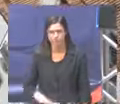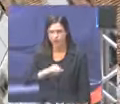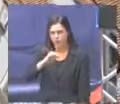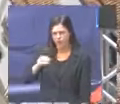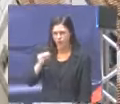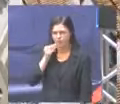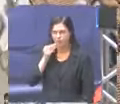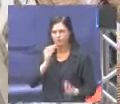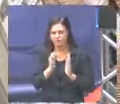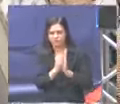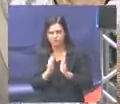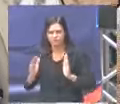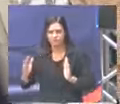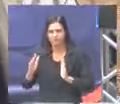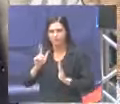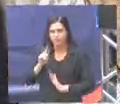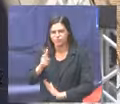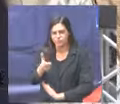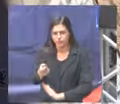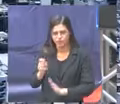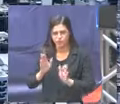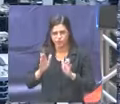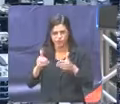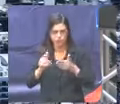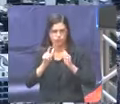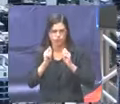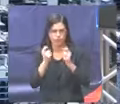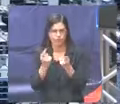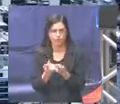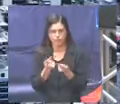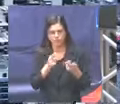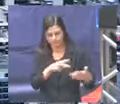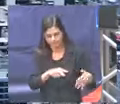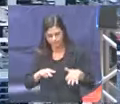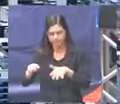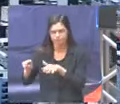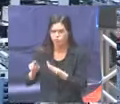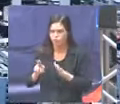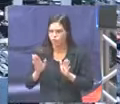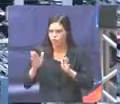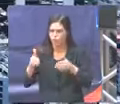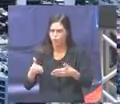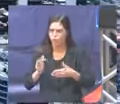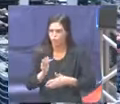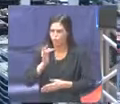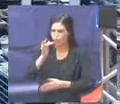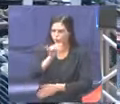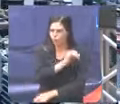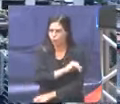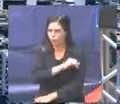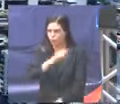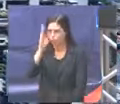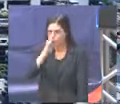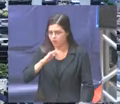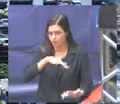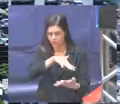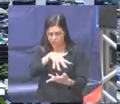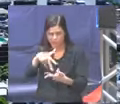Aproveitem a jornada do G20 do Fórum da Alerge, uma semana dedicada ao futuro do Rio, do Brasil e do